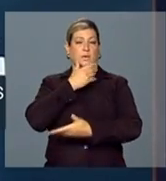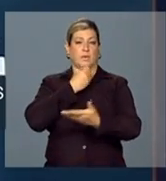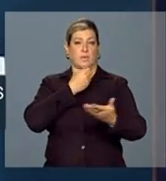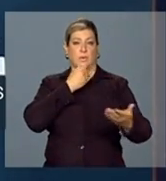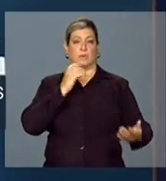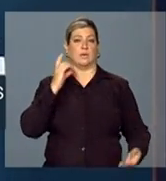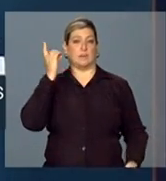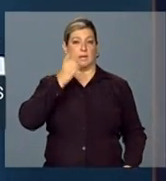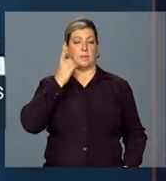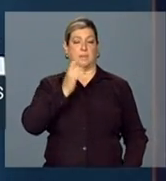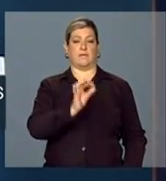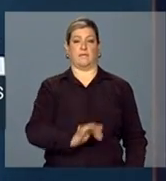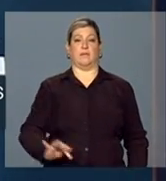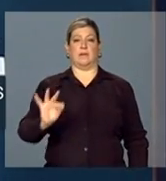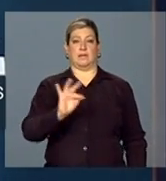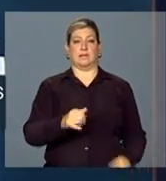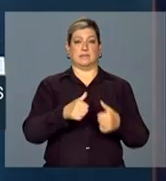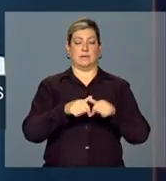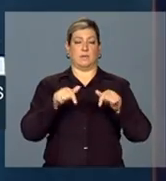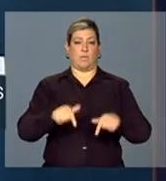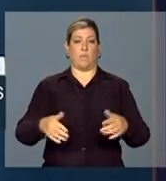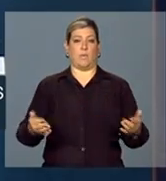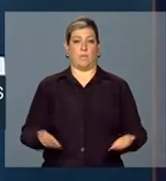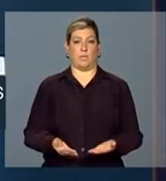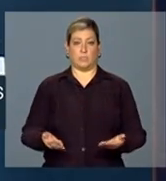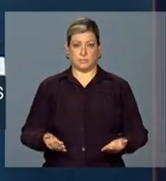senhores deputados federais aqui presentes,